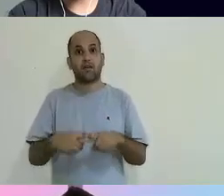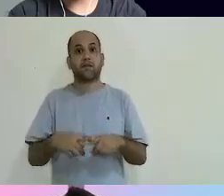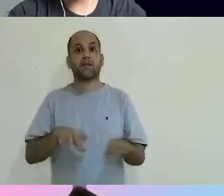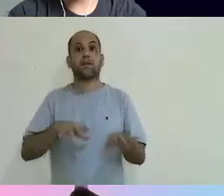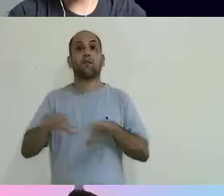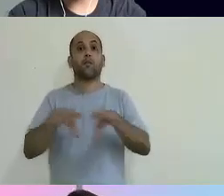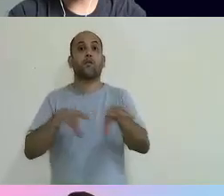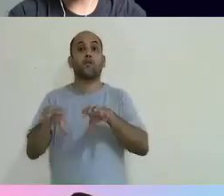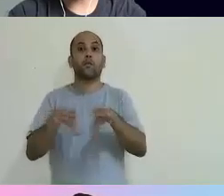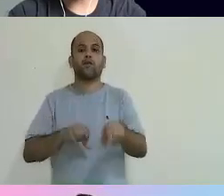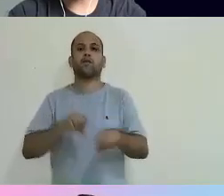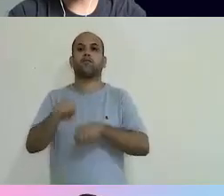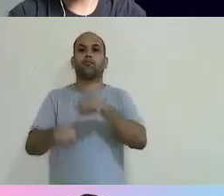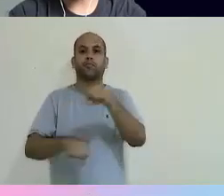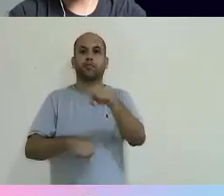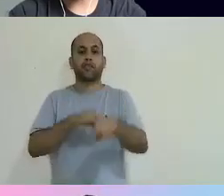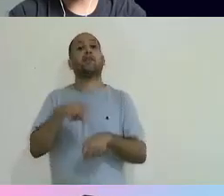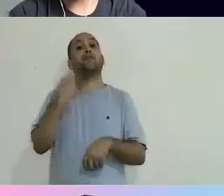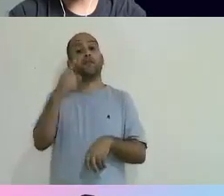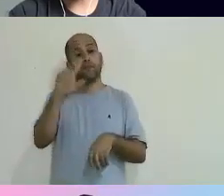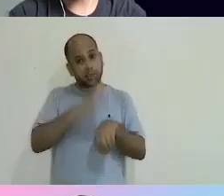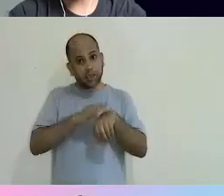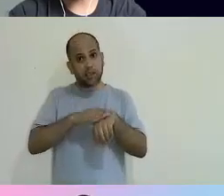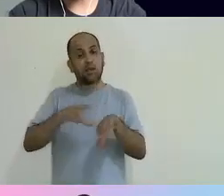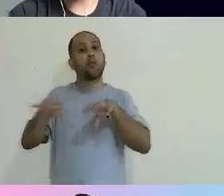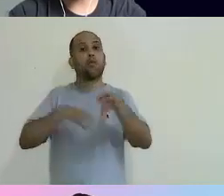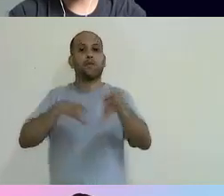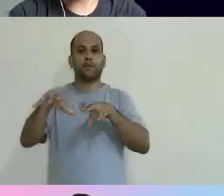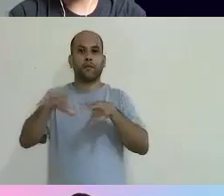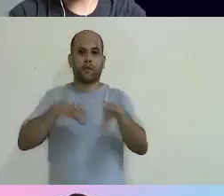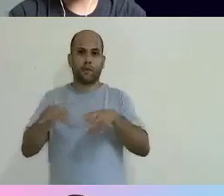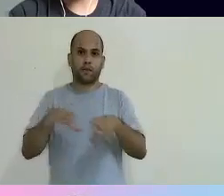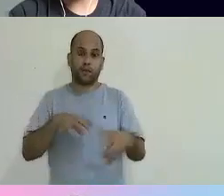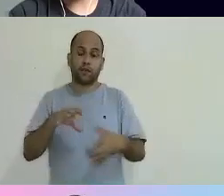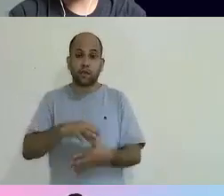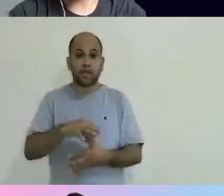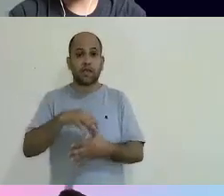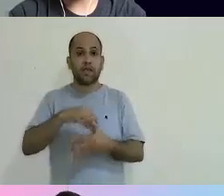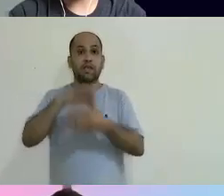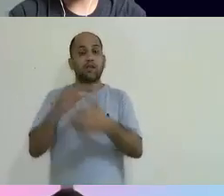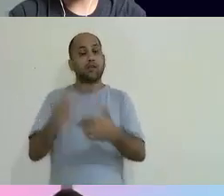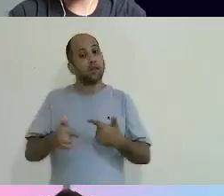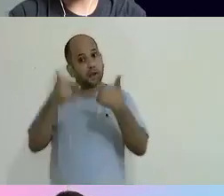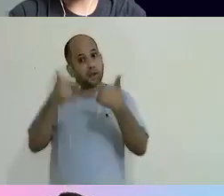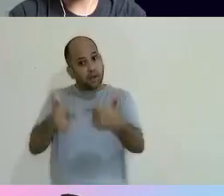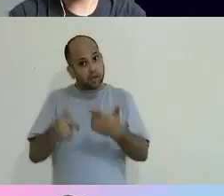Então, se coloque em movimento. Sejam protagonistas, ajam,